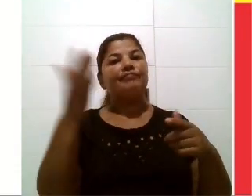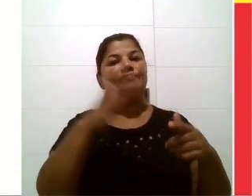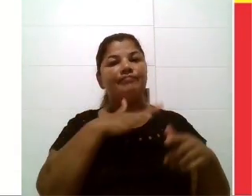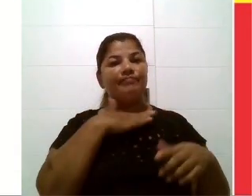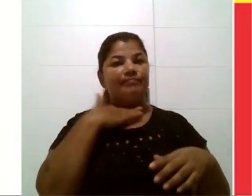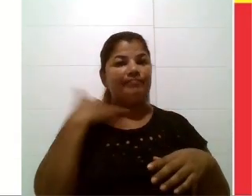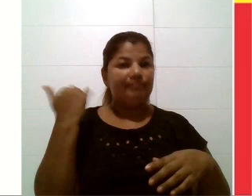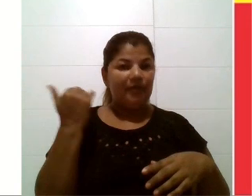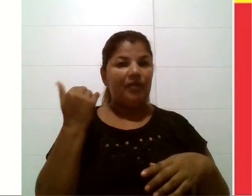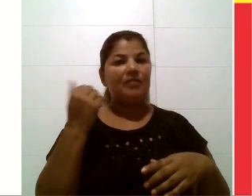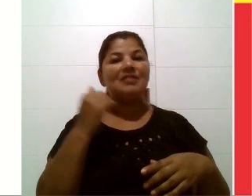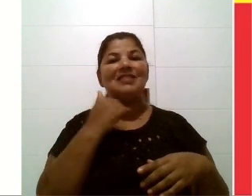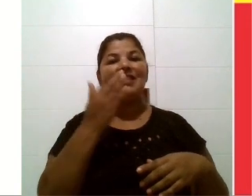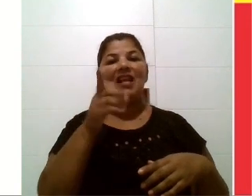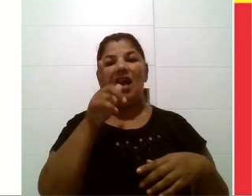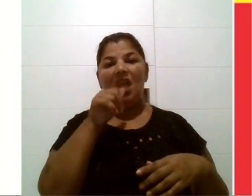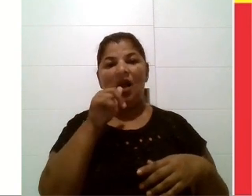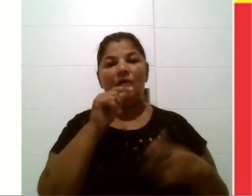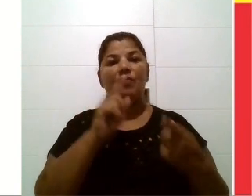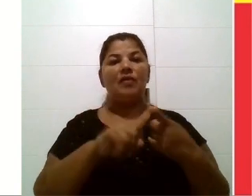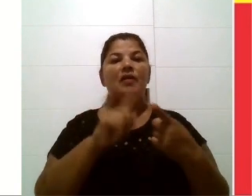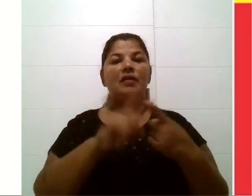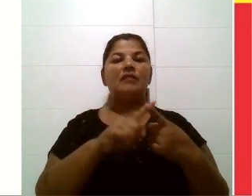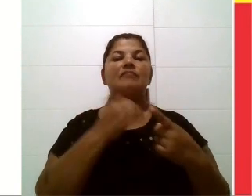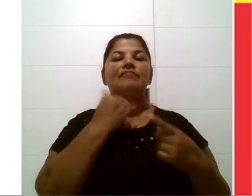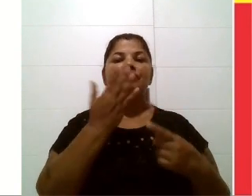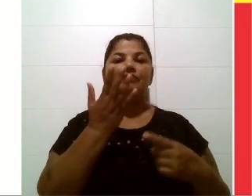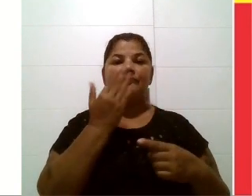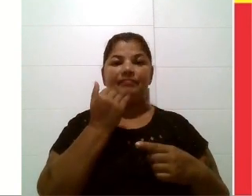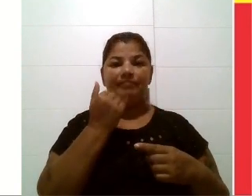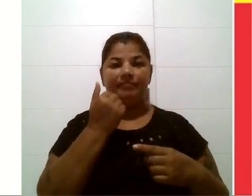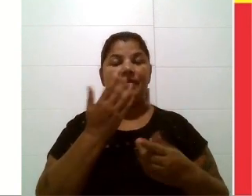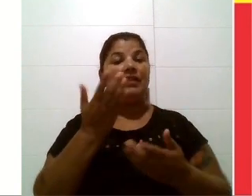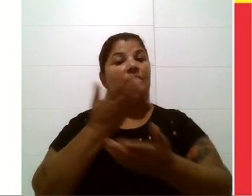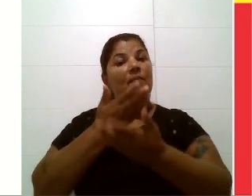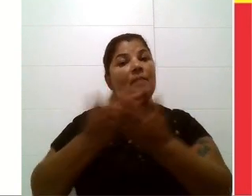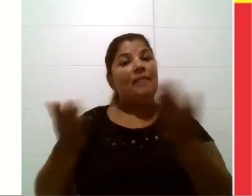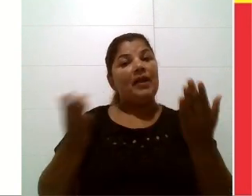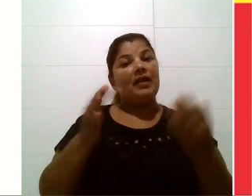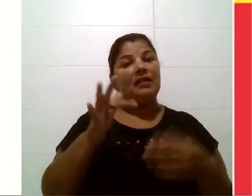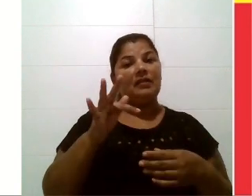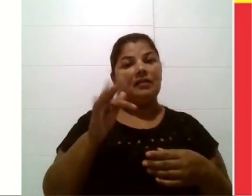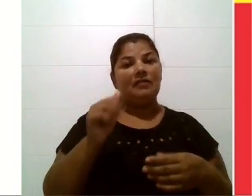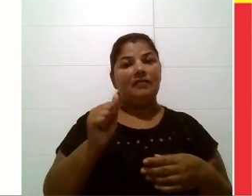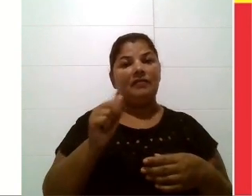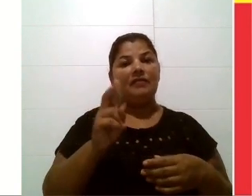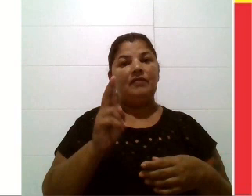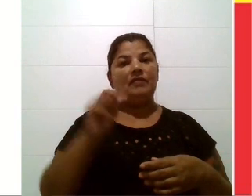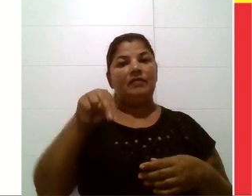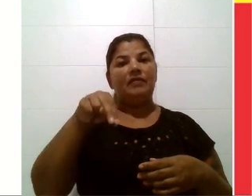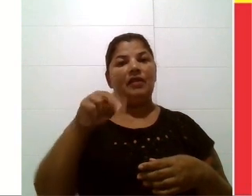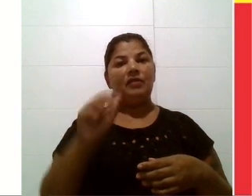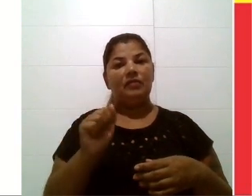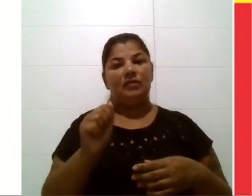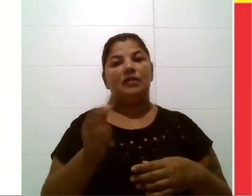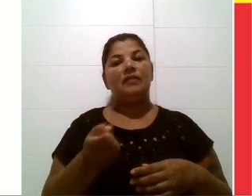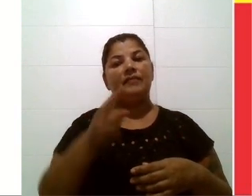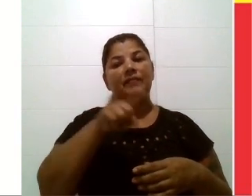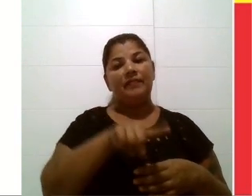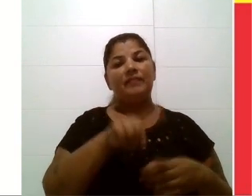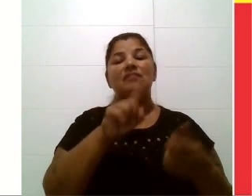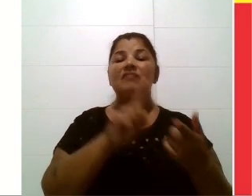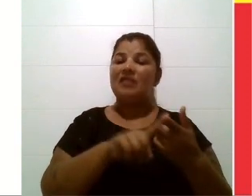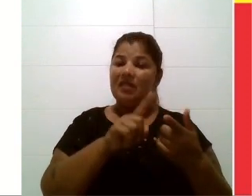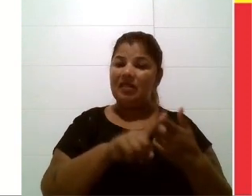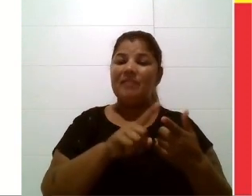aí da fauna. Tá? E do outro lado, você também vê a perca da fauna e da flora devido a questões naturais, né? A